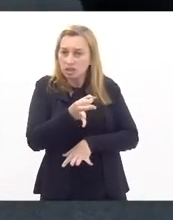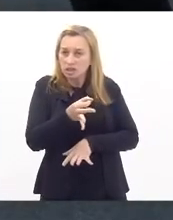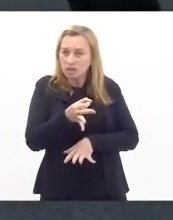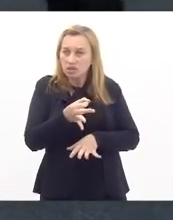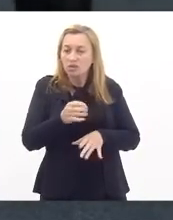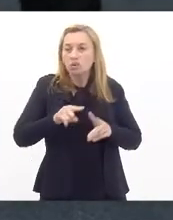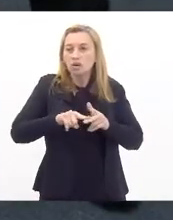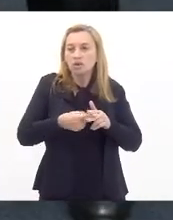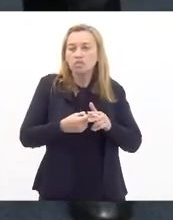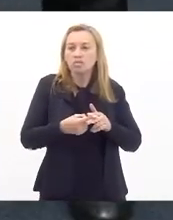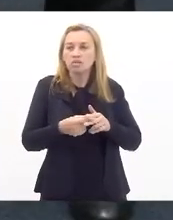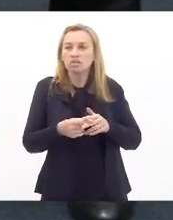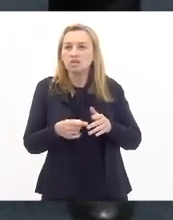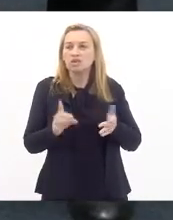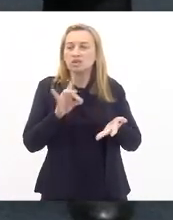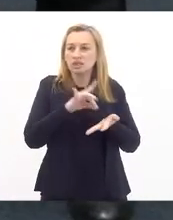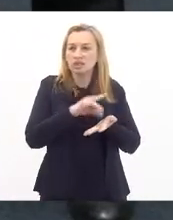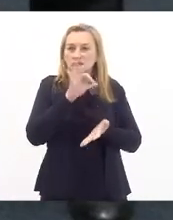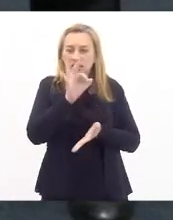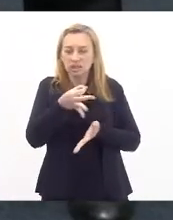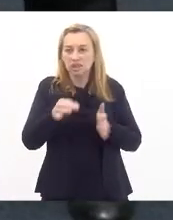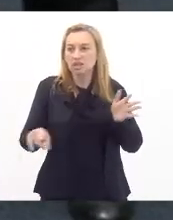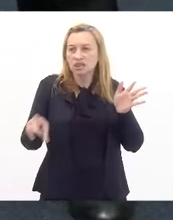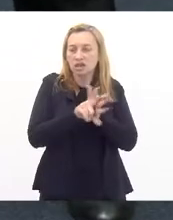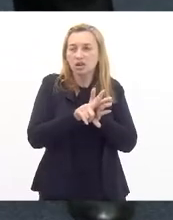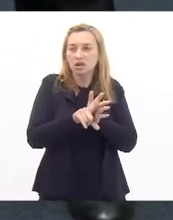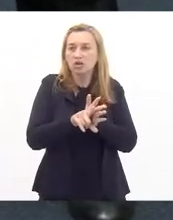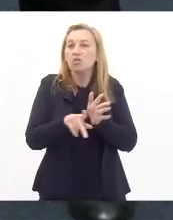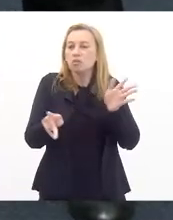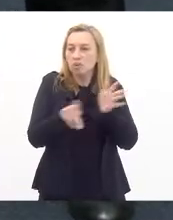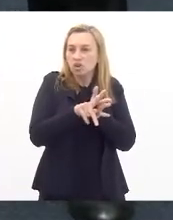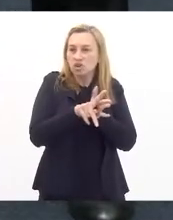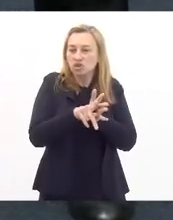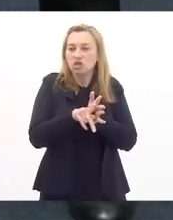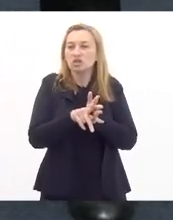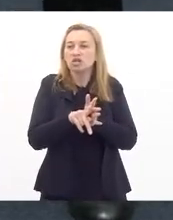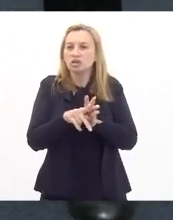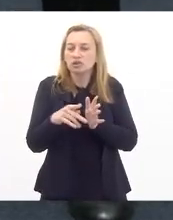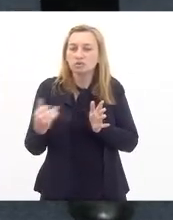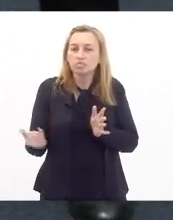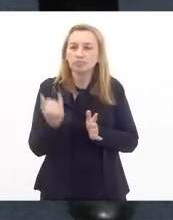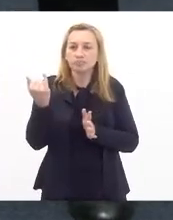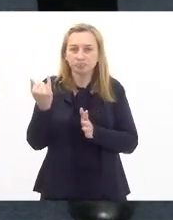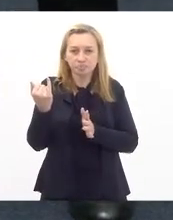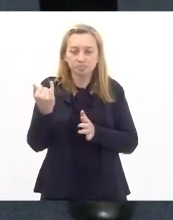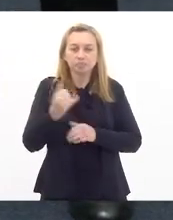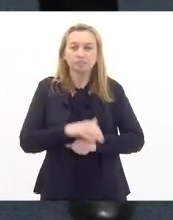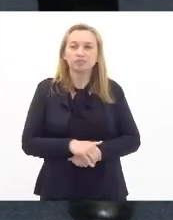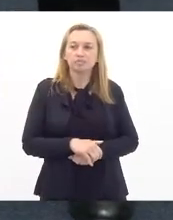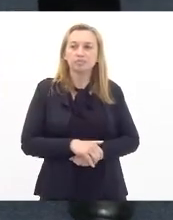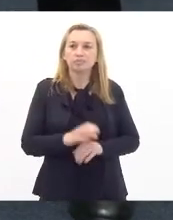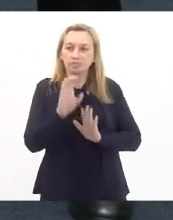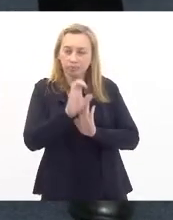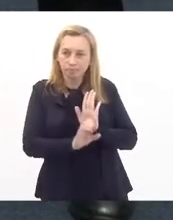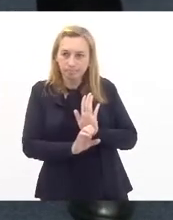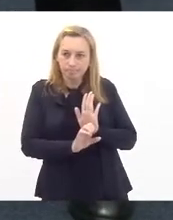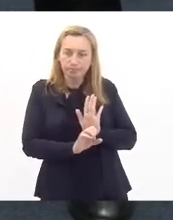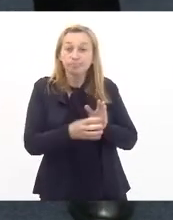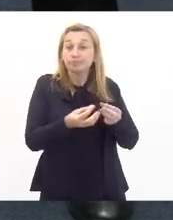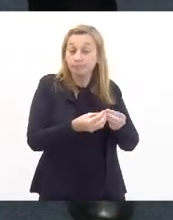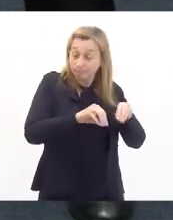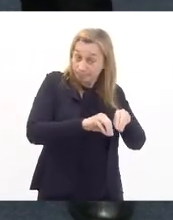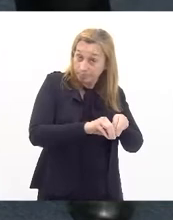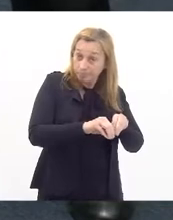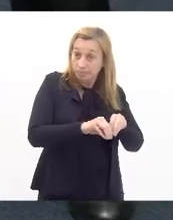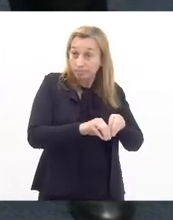determinando a regulamentação da Lei Considerando o ser o projeto extremamente meritório a estrada as emendas acabam